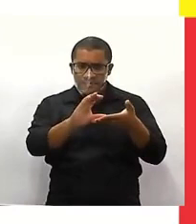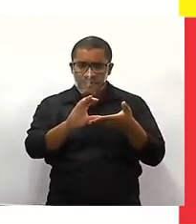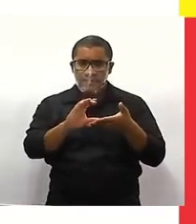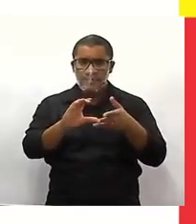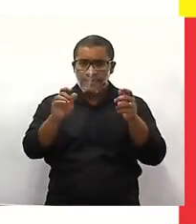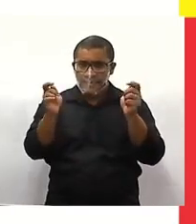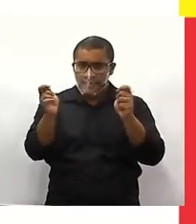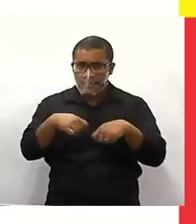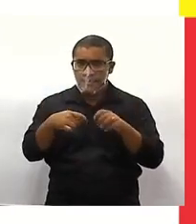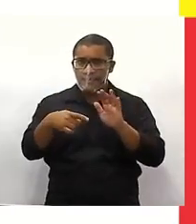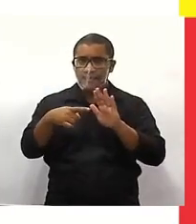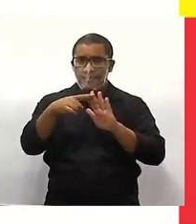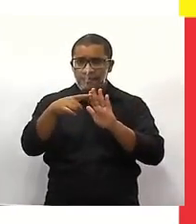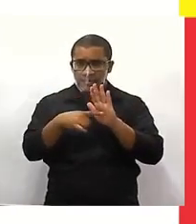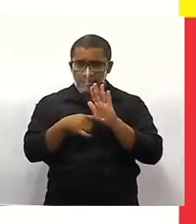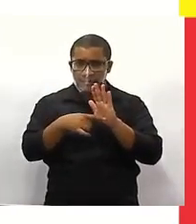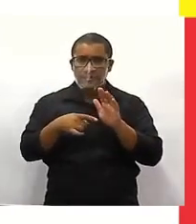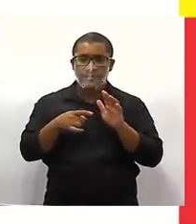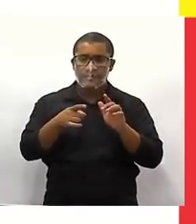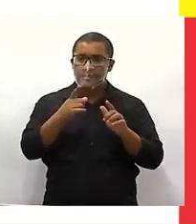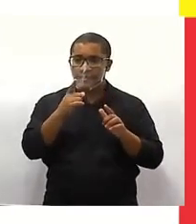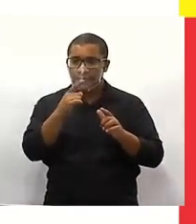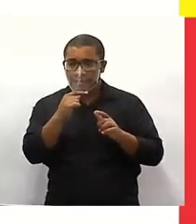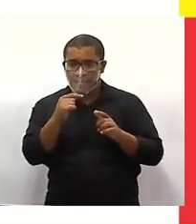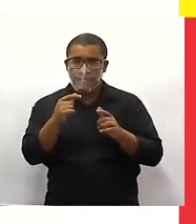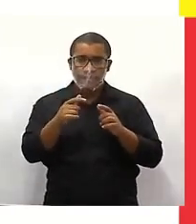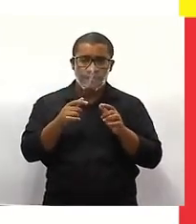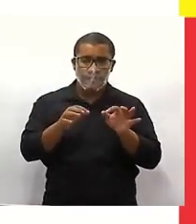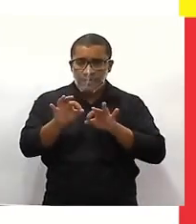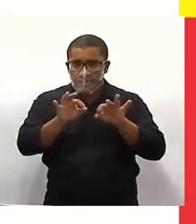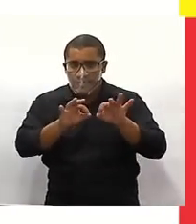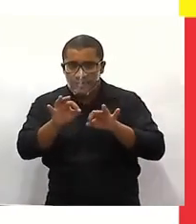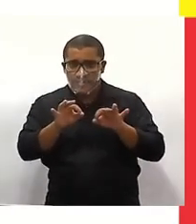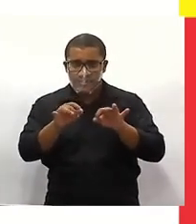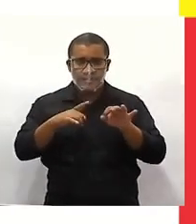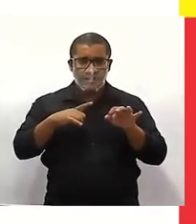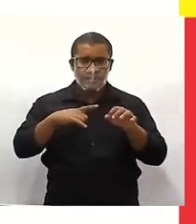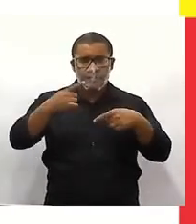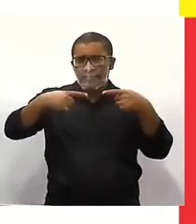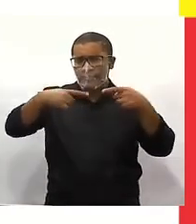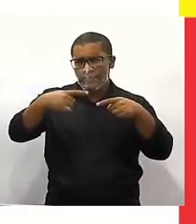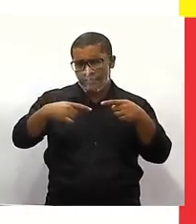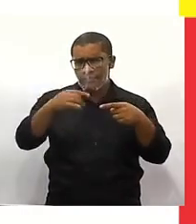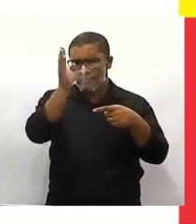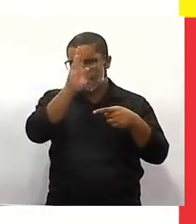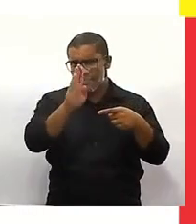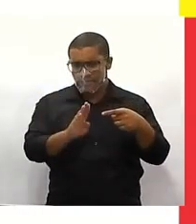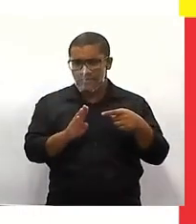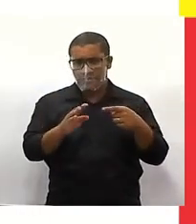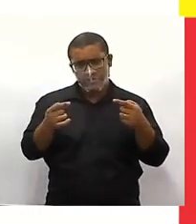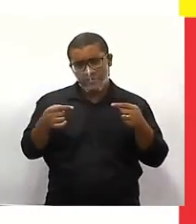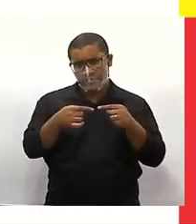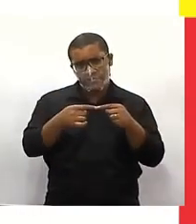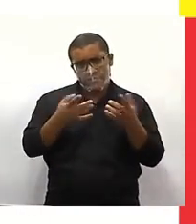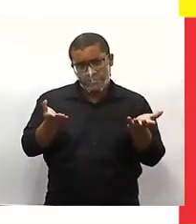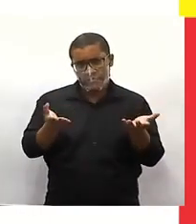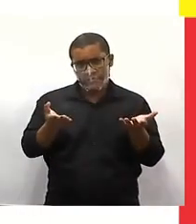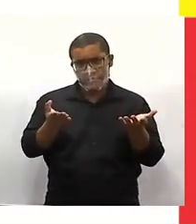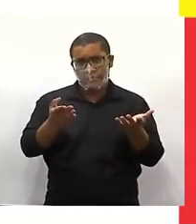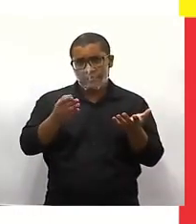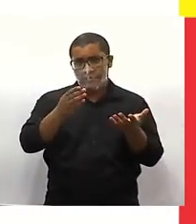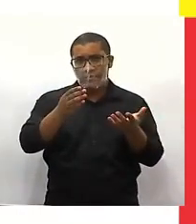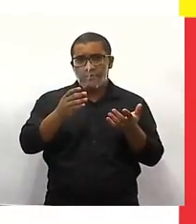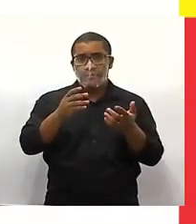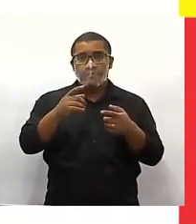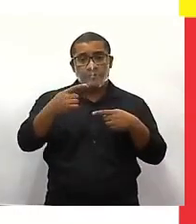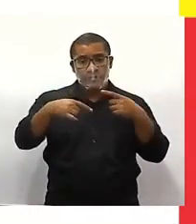contemplando o plano de recursos hídricos. Então ele está falando sobre a Política Nacional de Recursos Hídricos, que é uma forma, um estatuto,